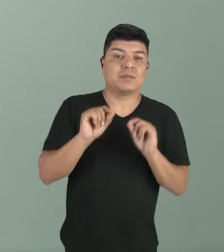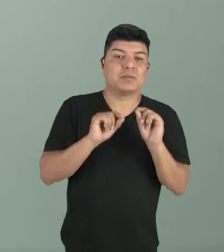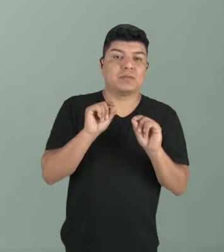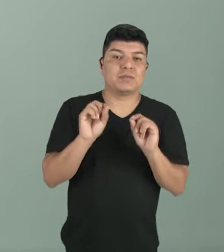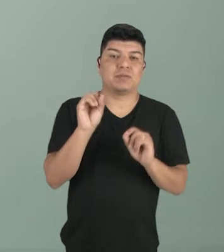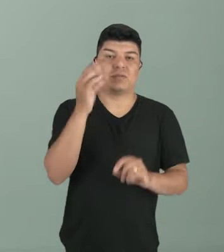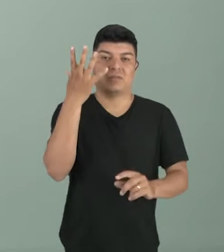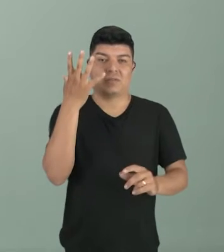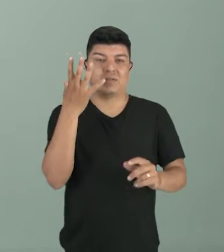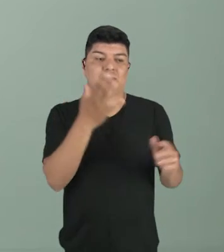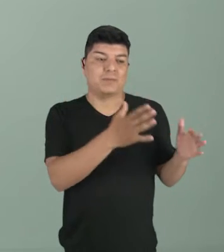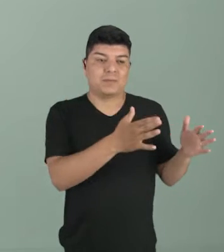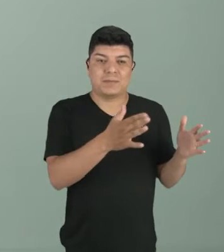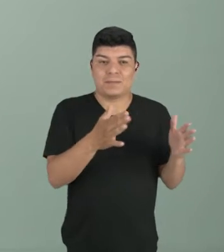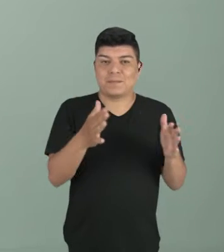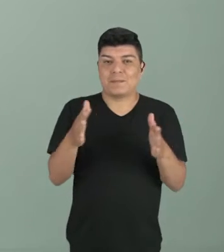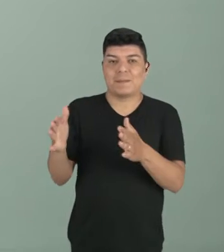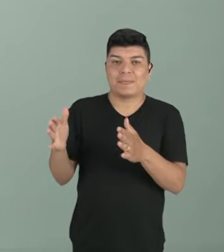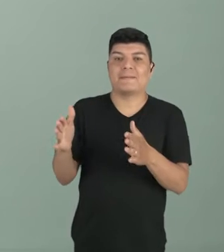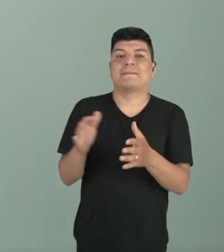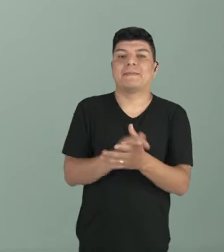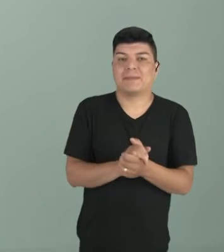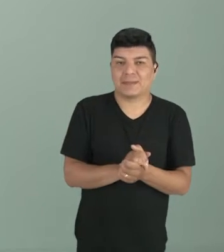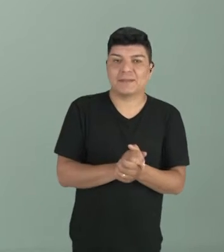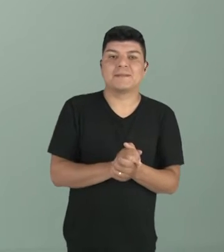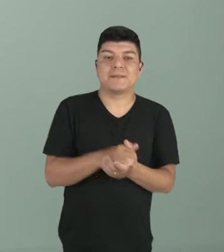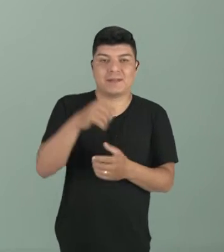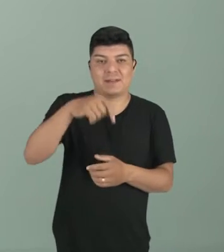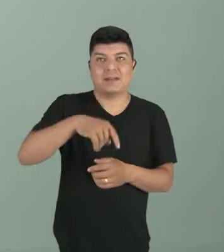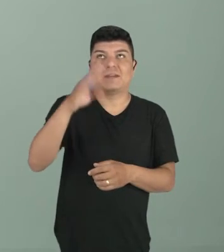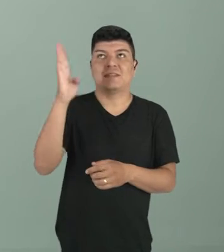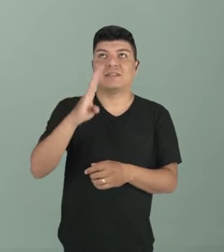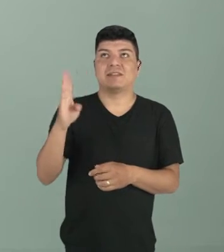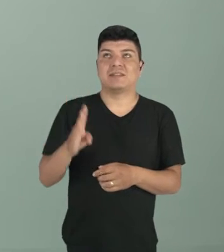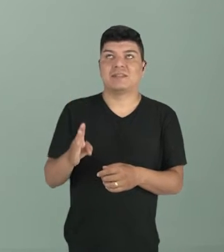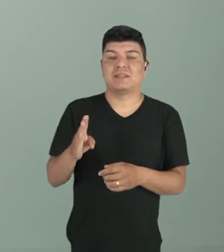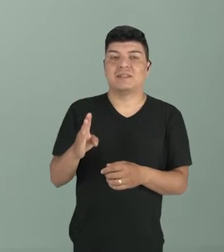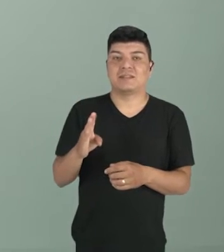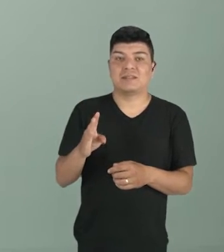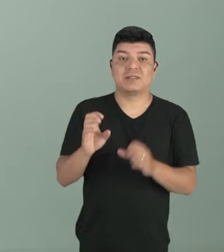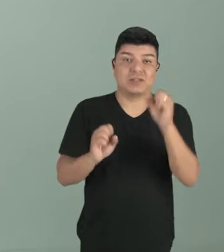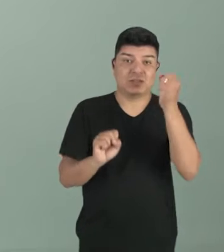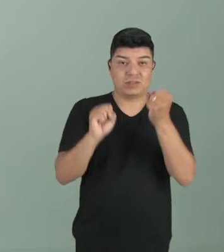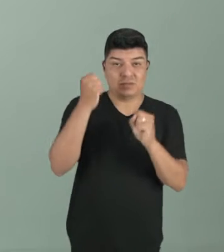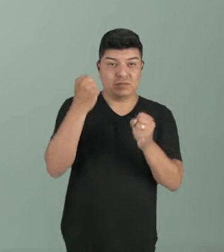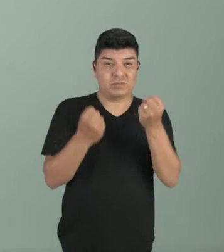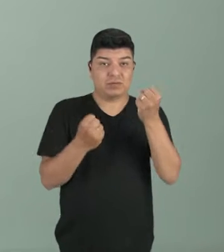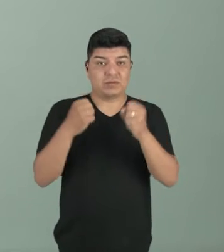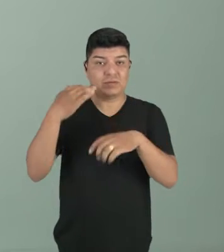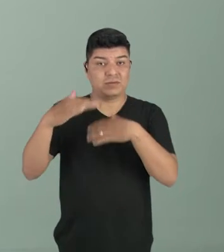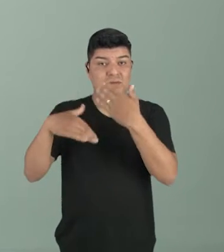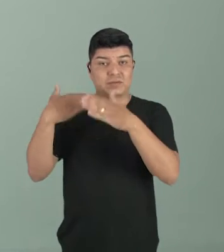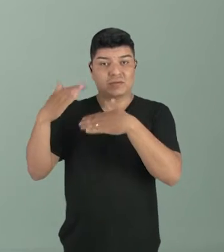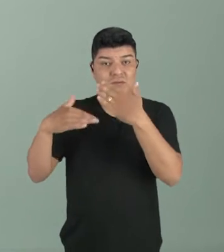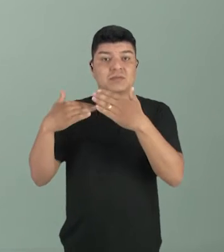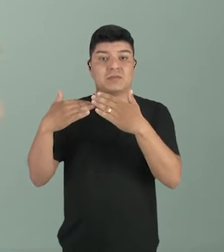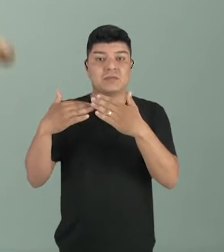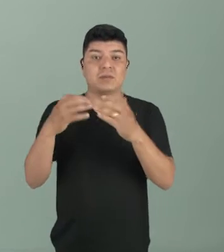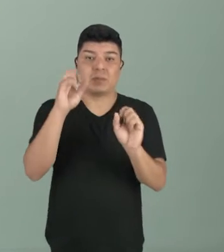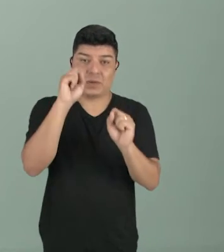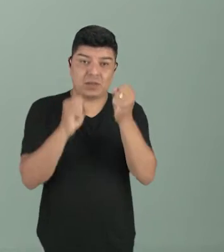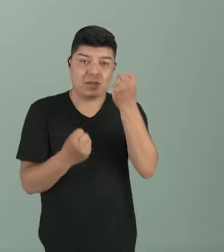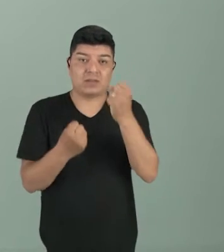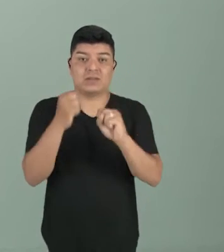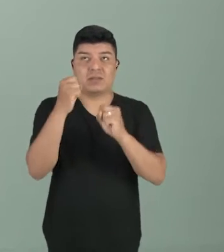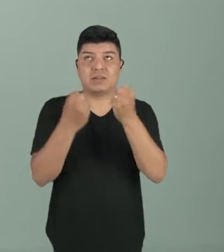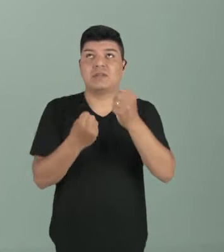que aconteceu durante esse processo de industrialização no Brasil. Quando a gente fala de industrialização, é o desenvolvimento da indústria, que